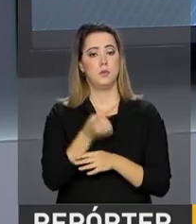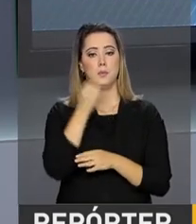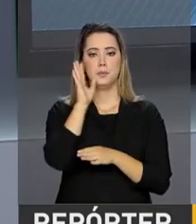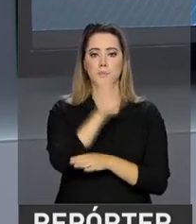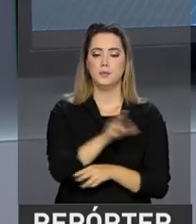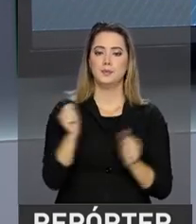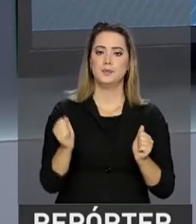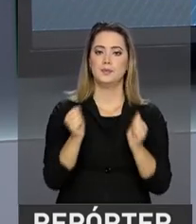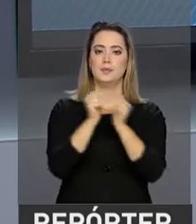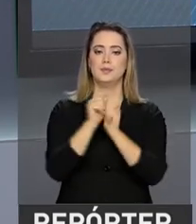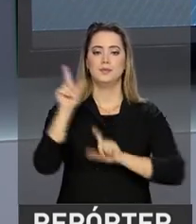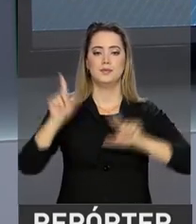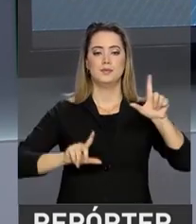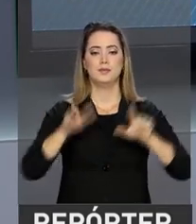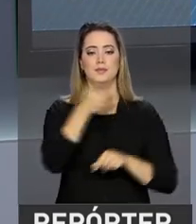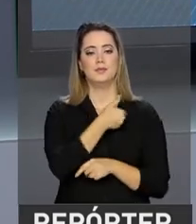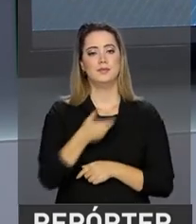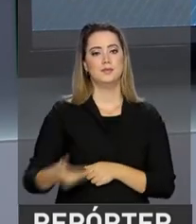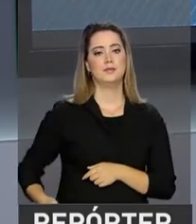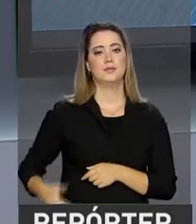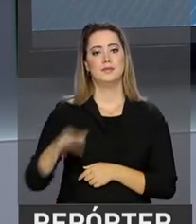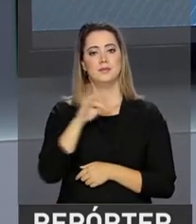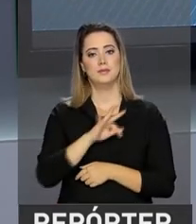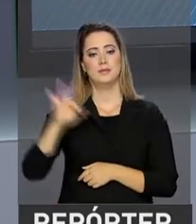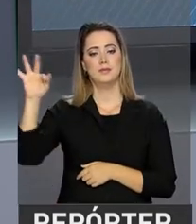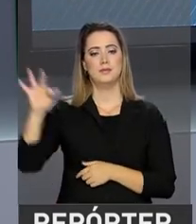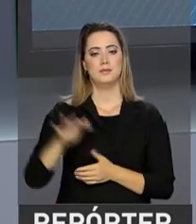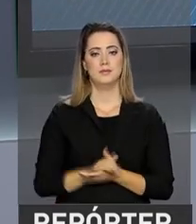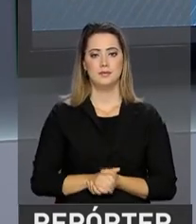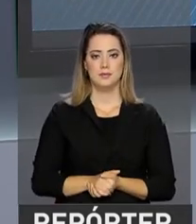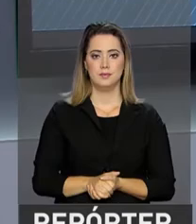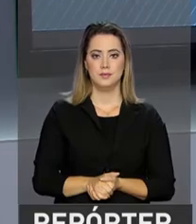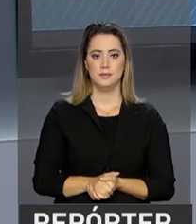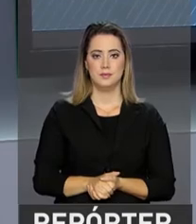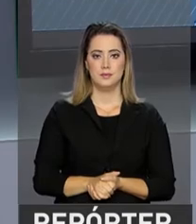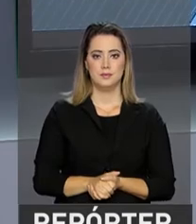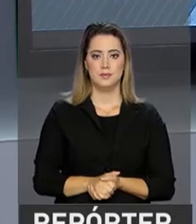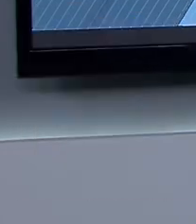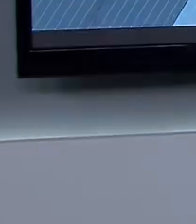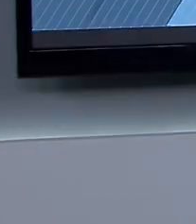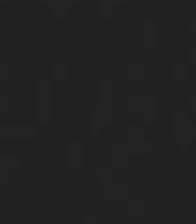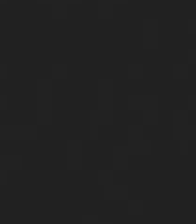pra você continue com a gente na nbr a tv do governo federal